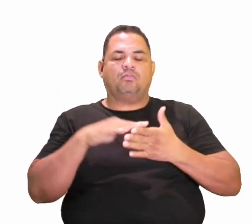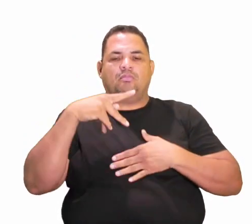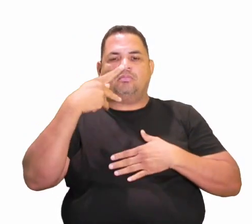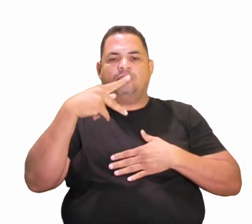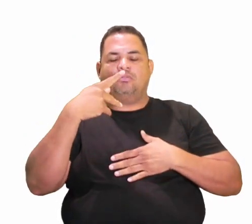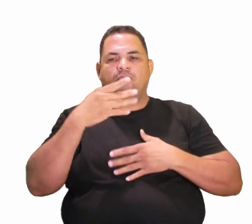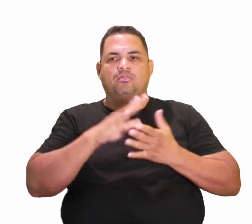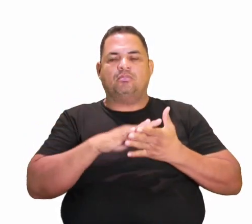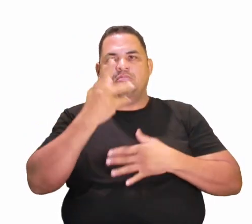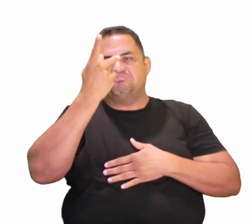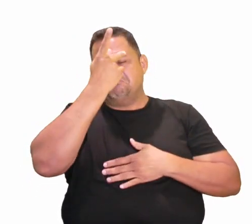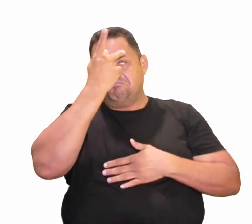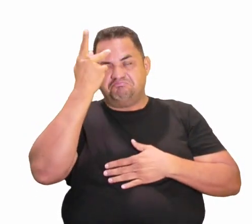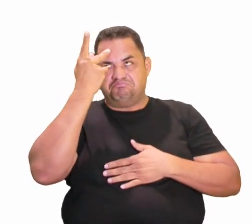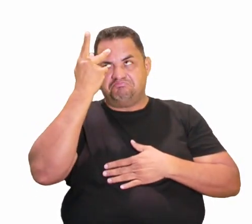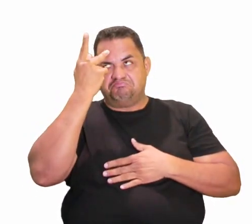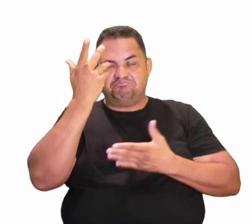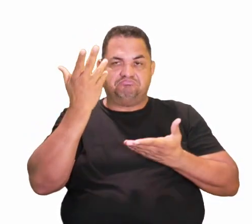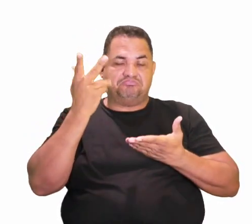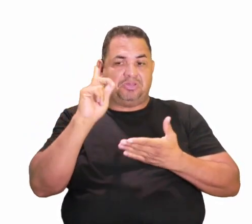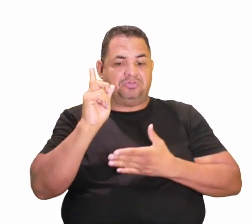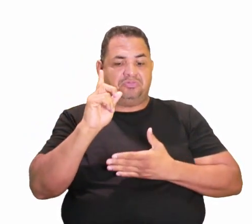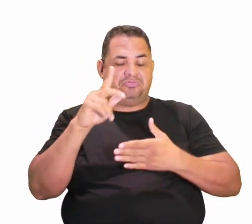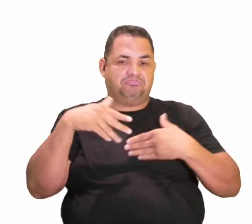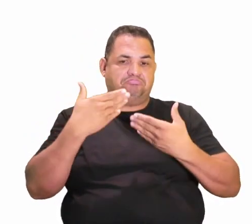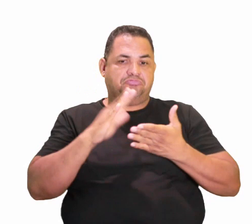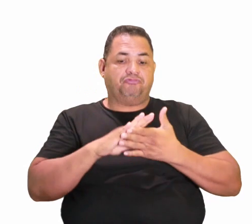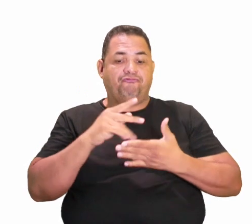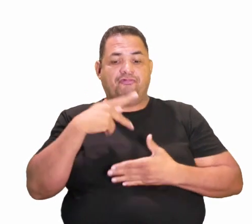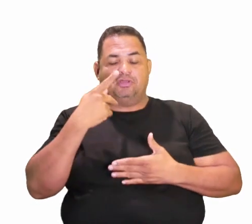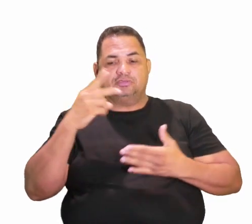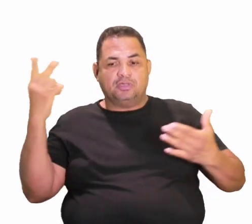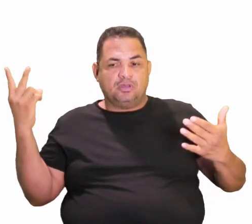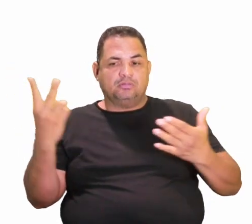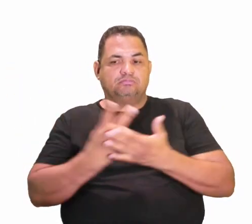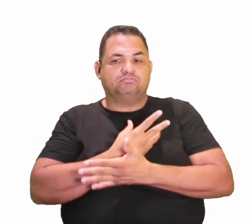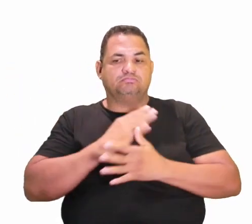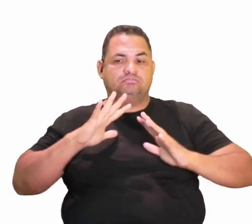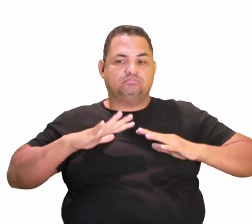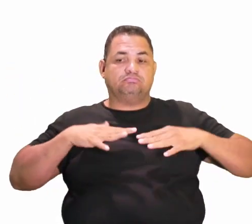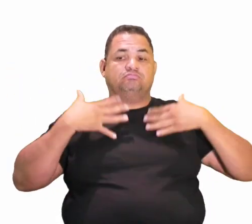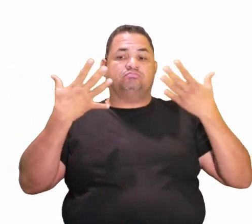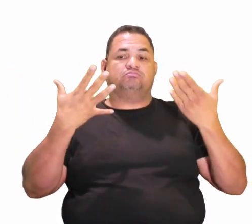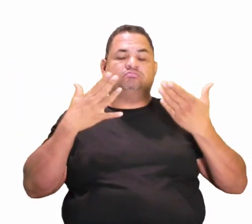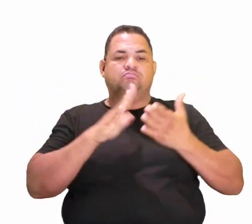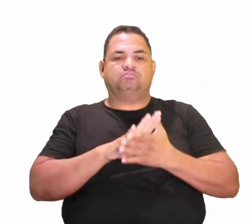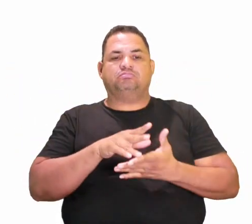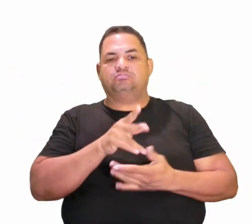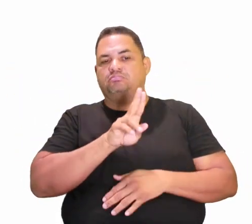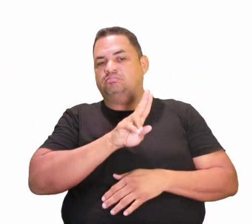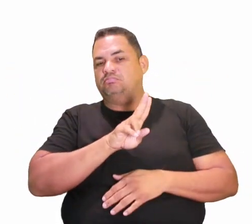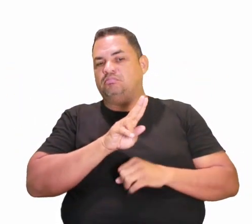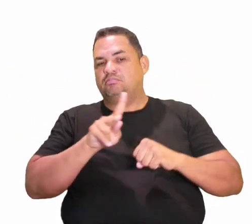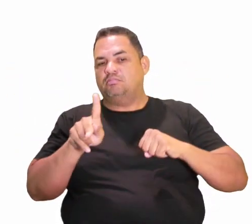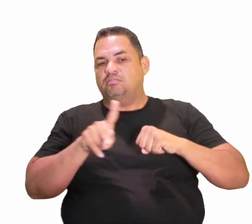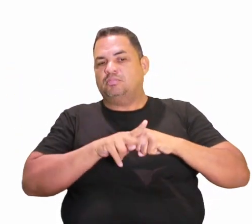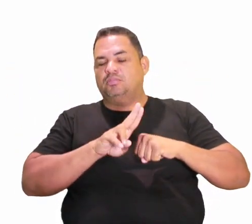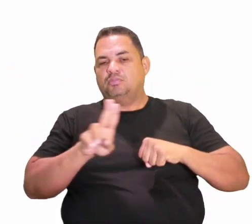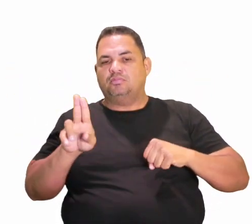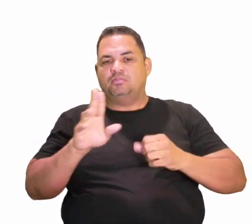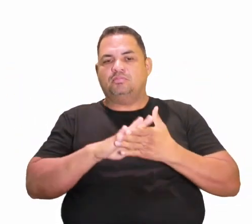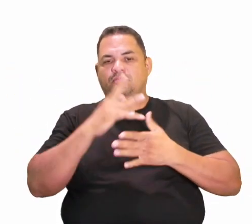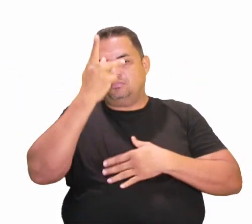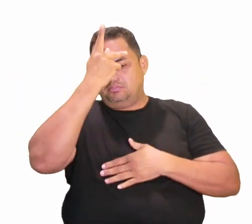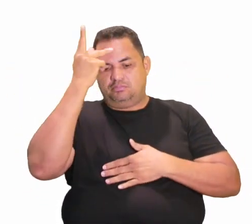falando nesse contexto, eu estou falando sobre um acontecimento, uma celebração, é esse pronome pessoal que eu vou usar,